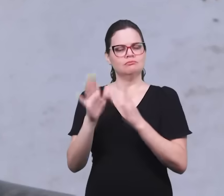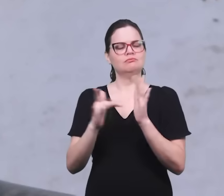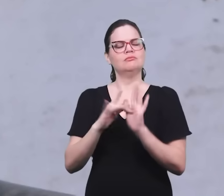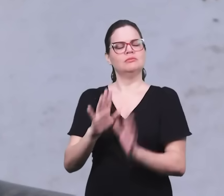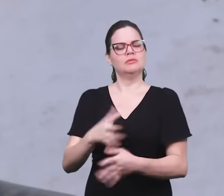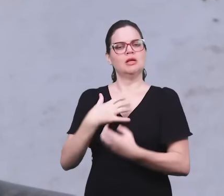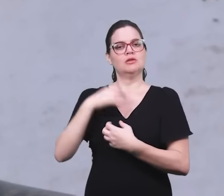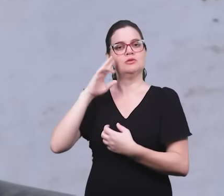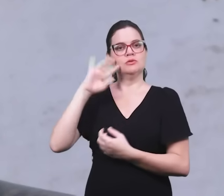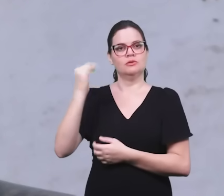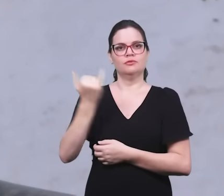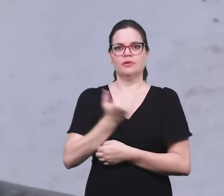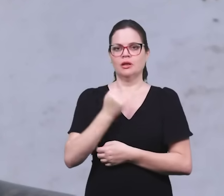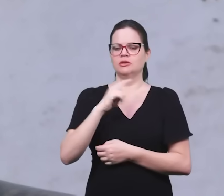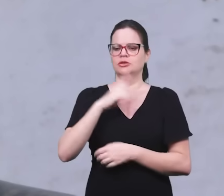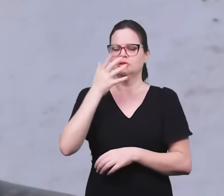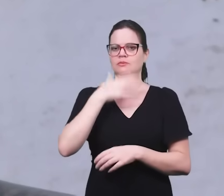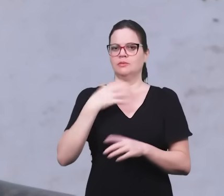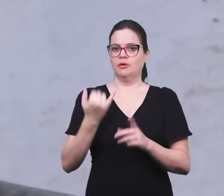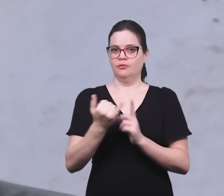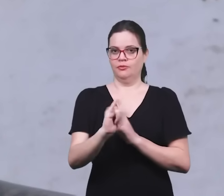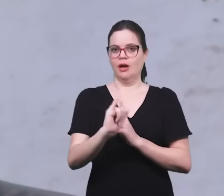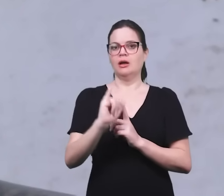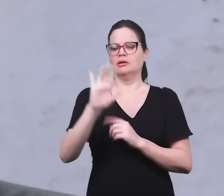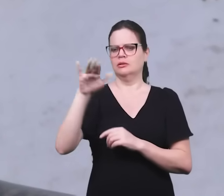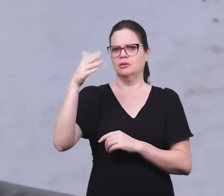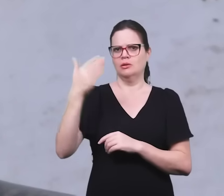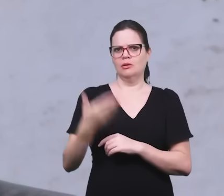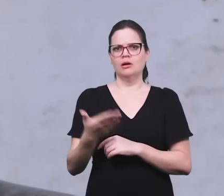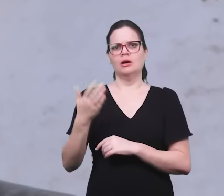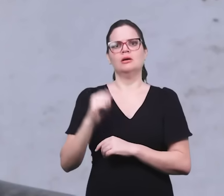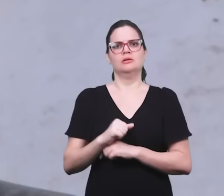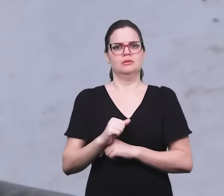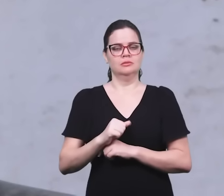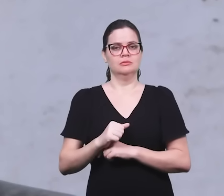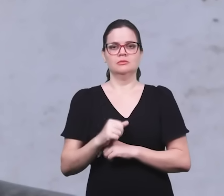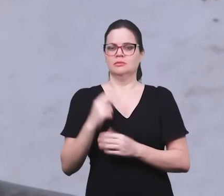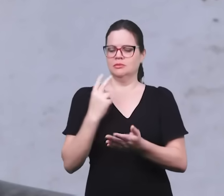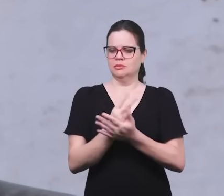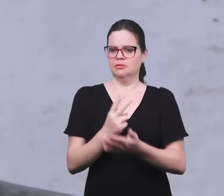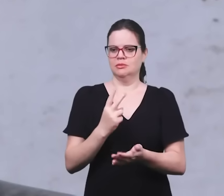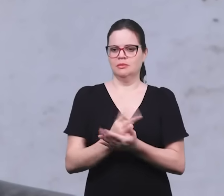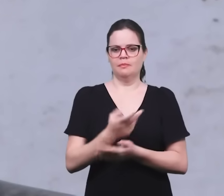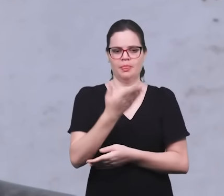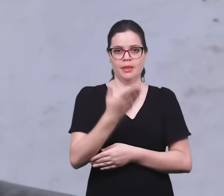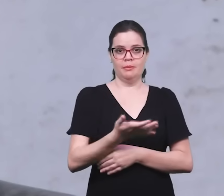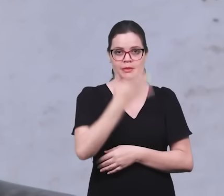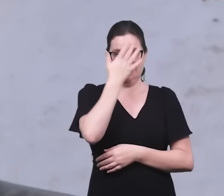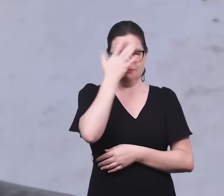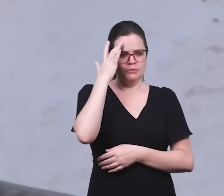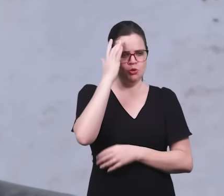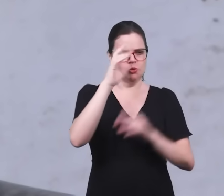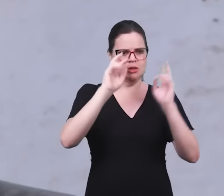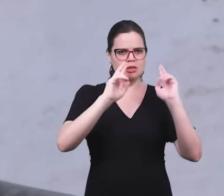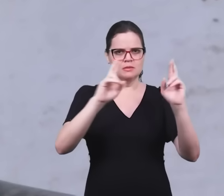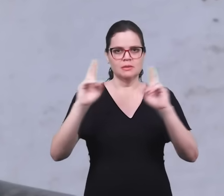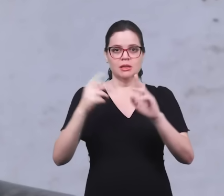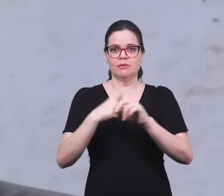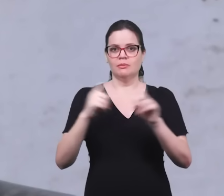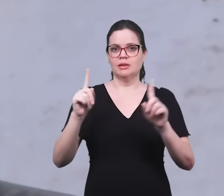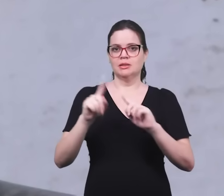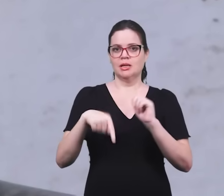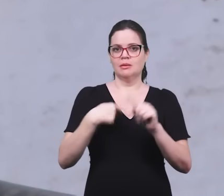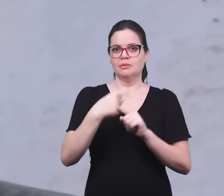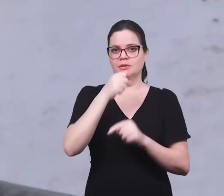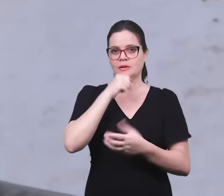ouvia a voz do Senhor, profeta, um homem honrado na nação, dizia que ele era honrado, mas lá na